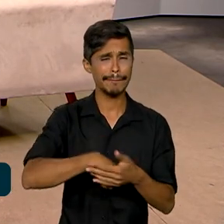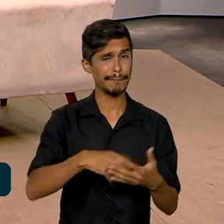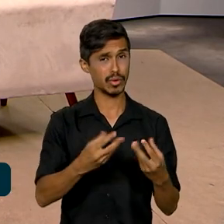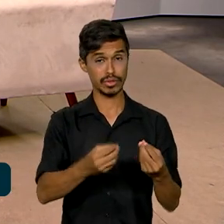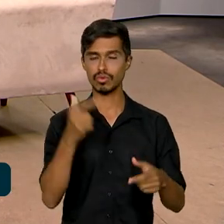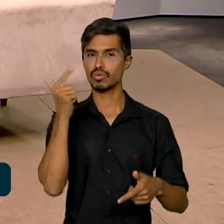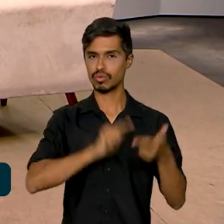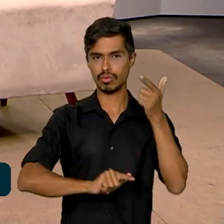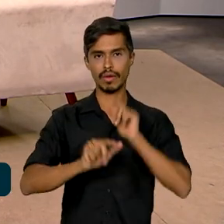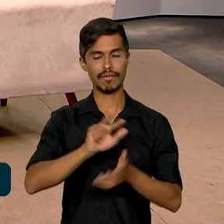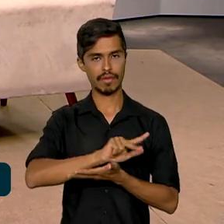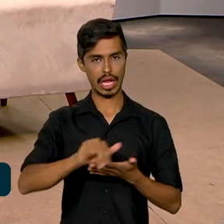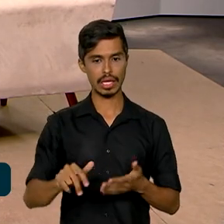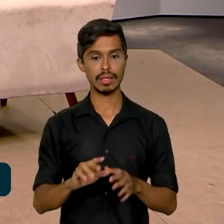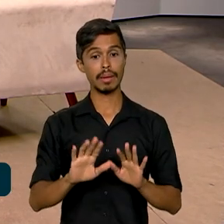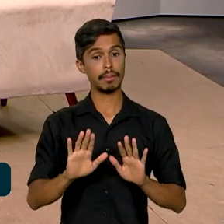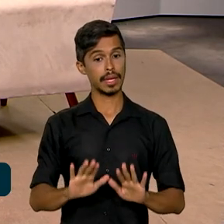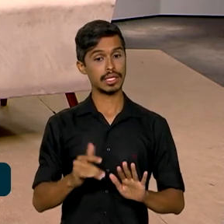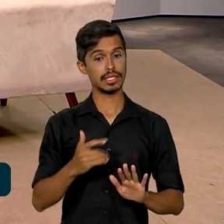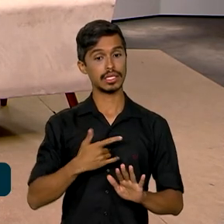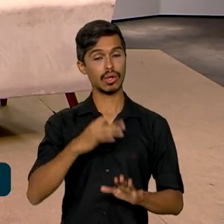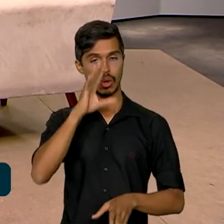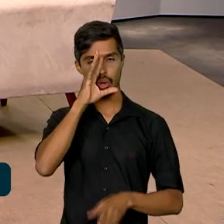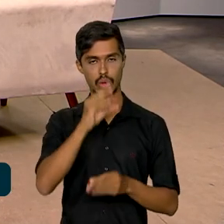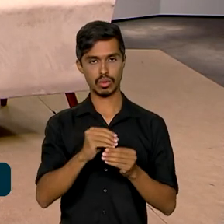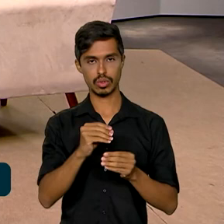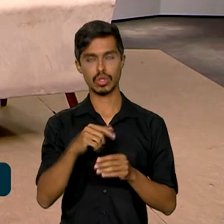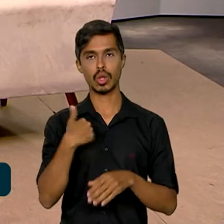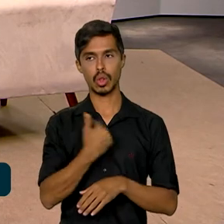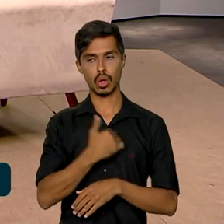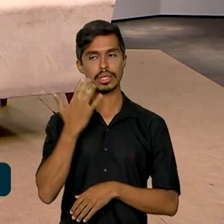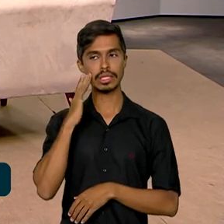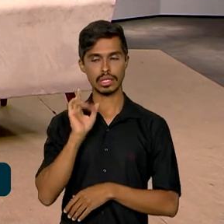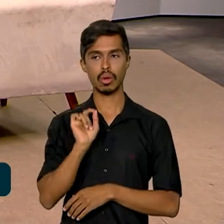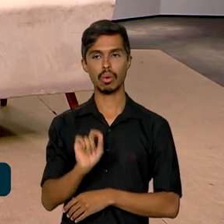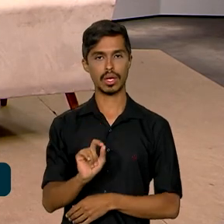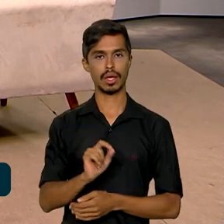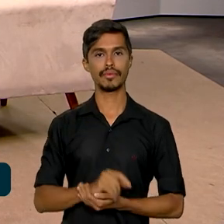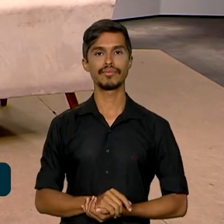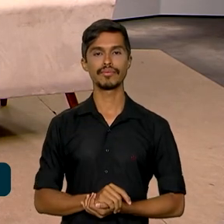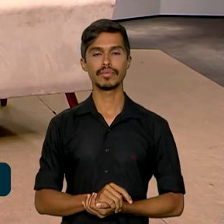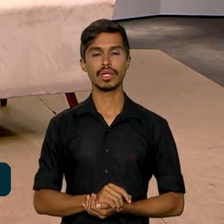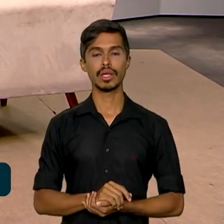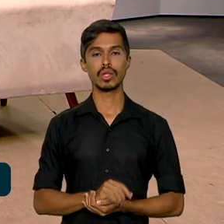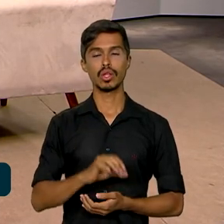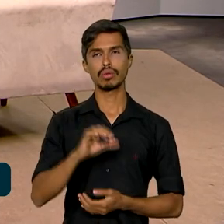muito. Mesmo que eu entenda, e nós entendamos, que